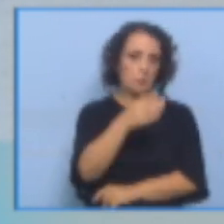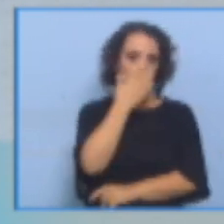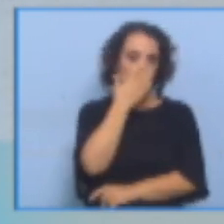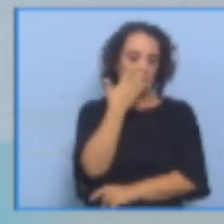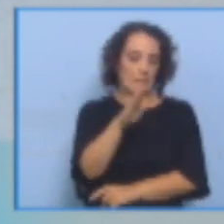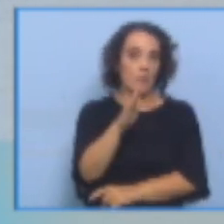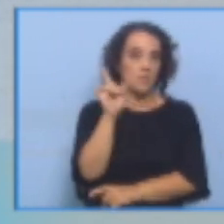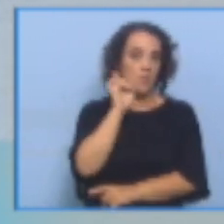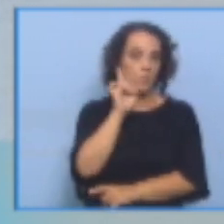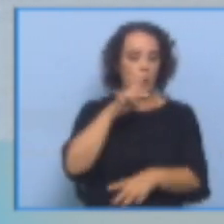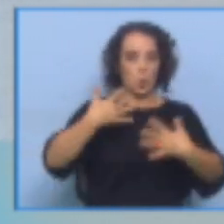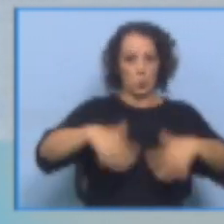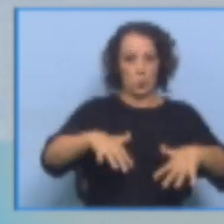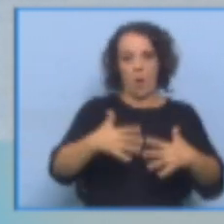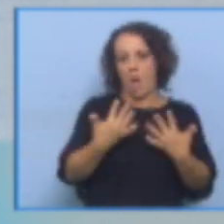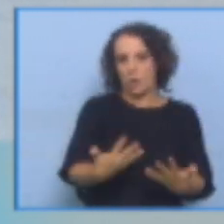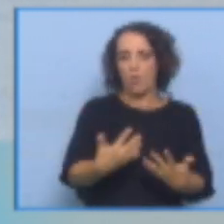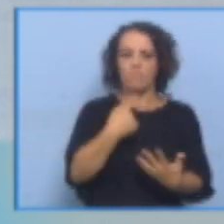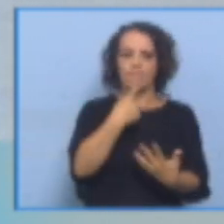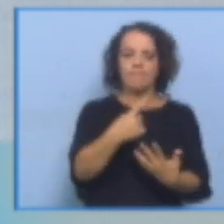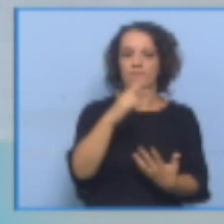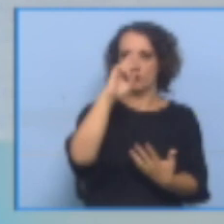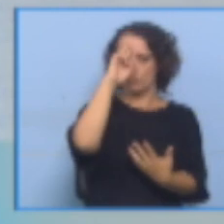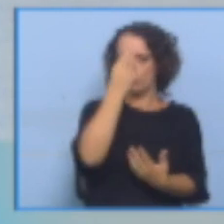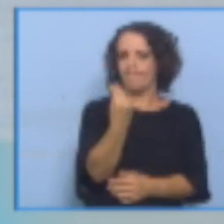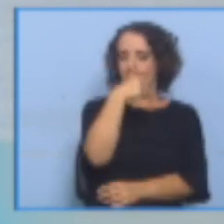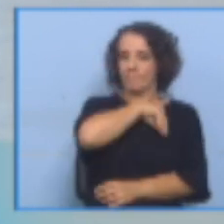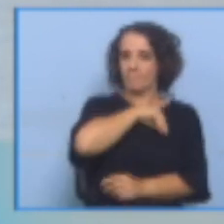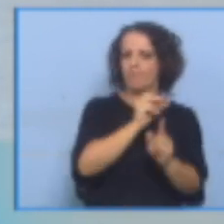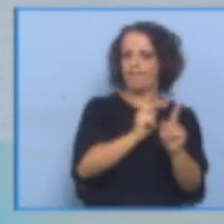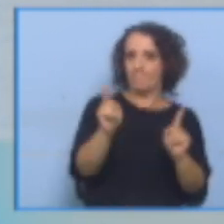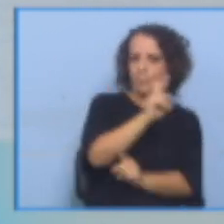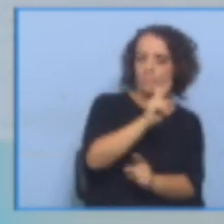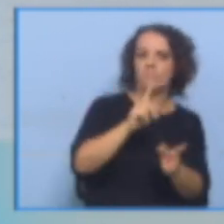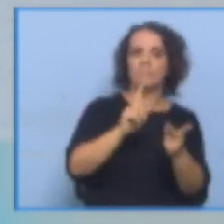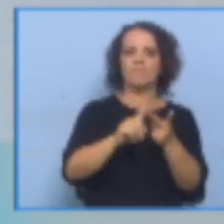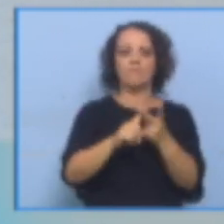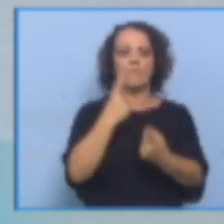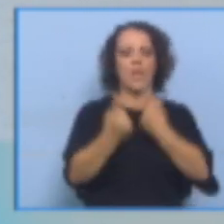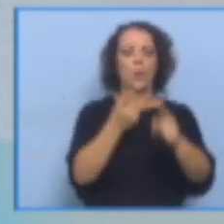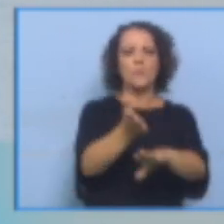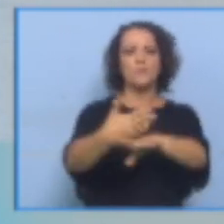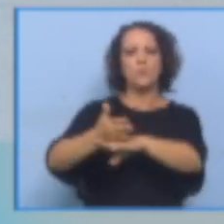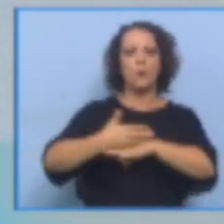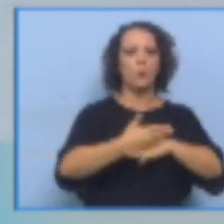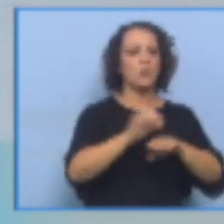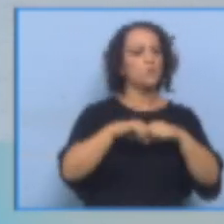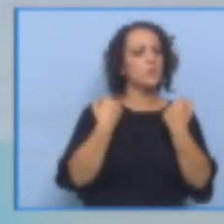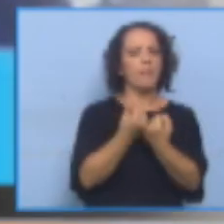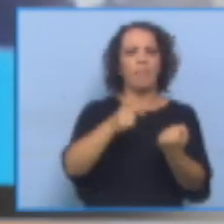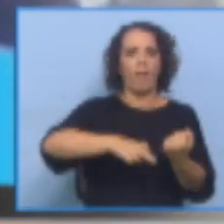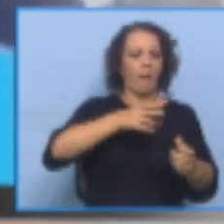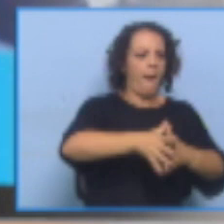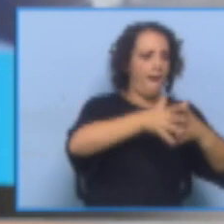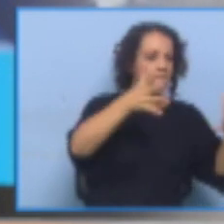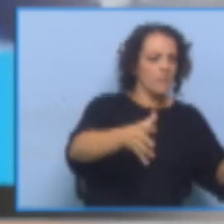momento em que se fala de alargamento dos esforços salariais e de concentração de riqueza em alguns setores da sociedade. Eu acho que